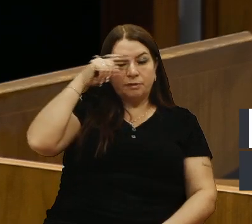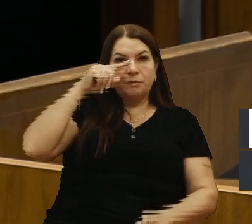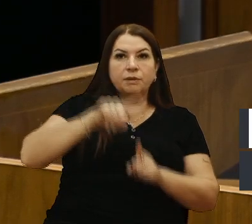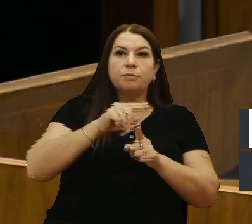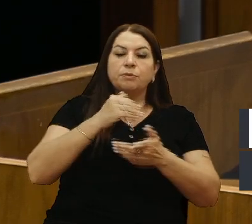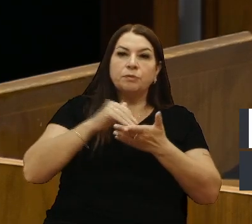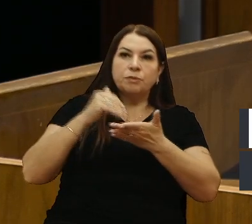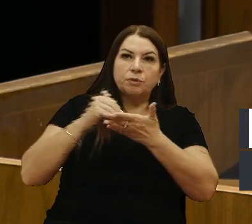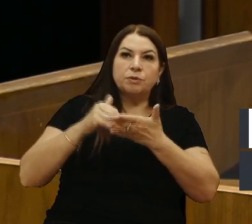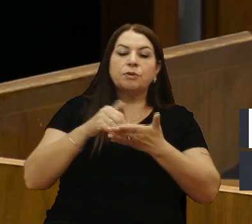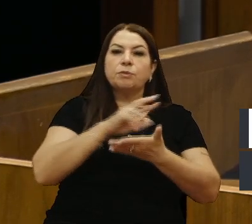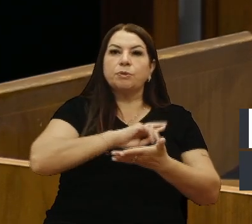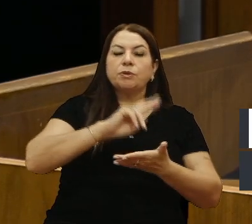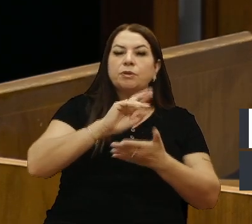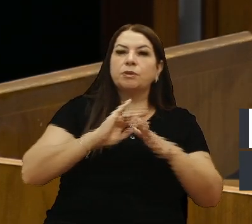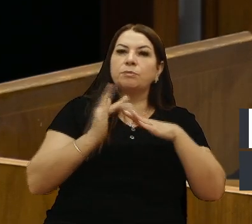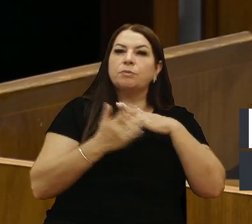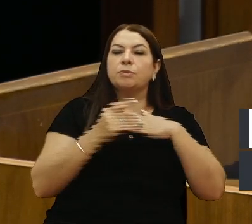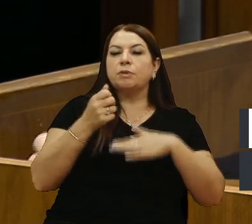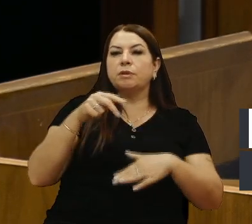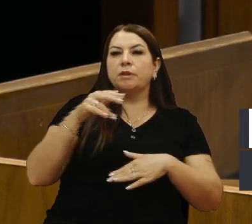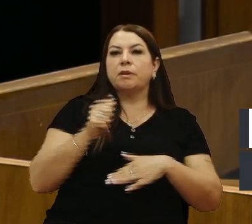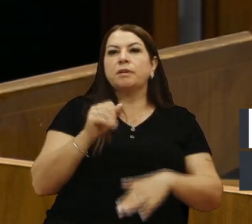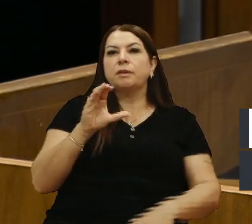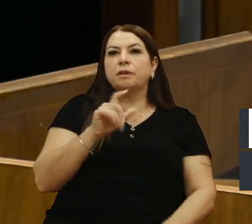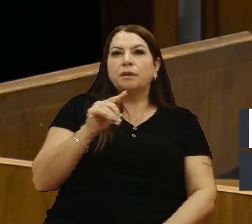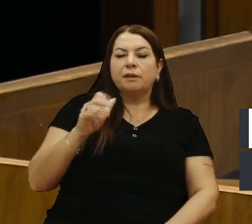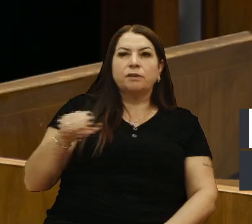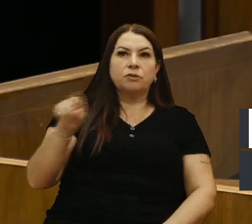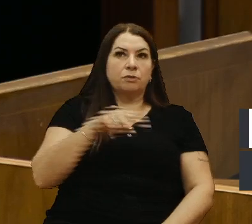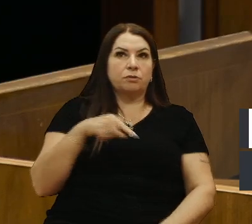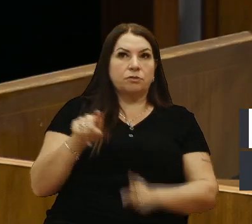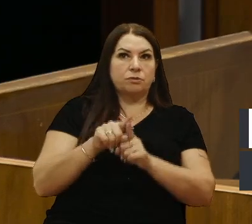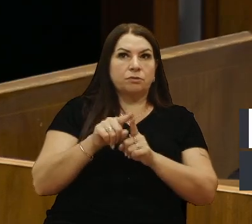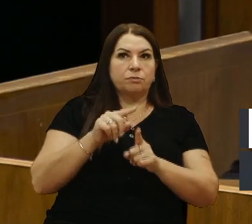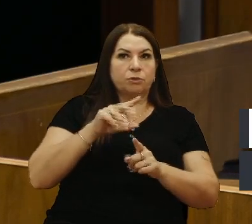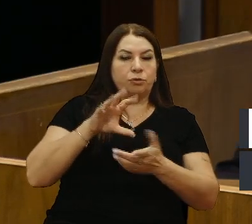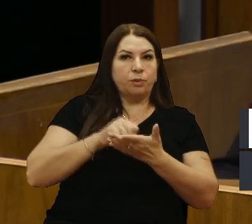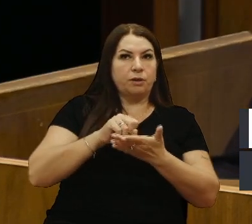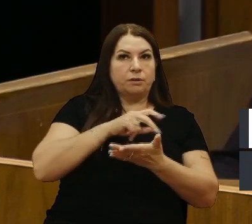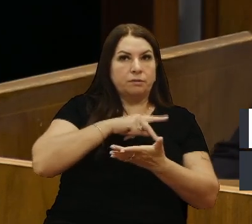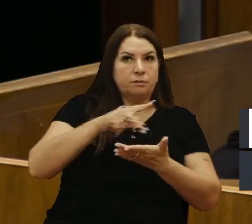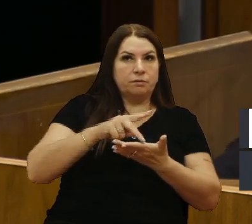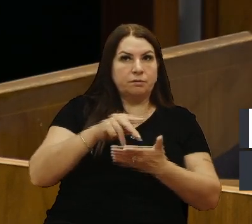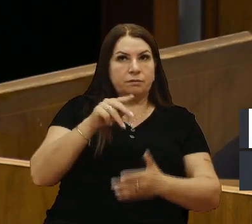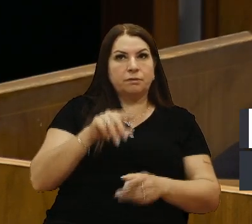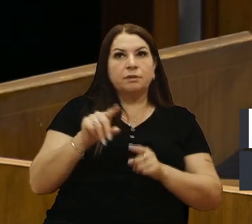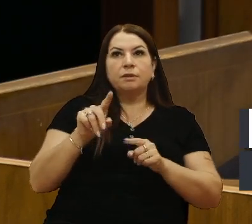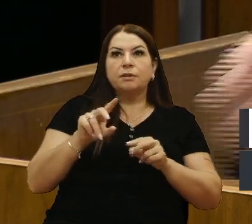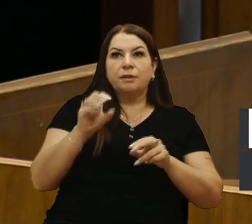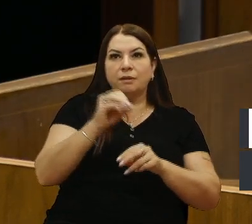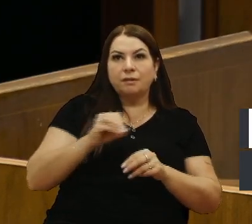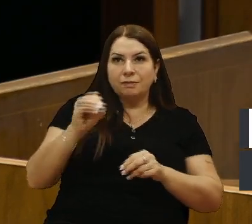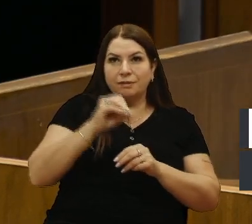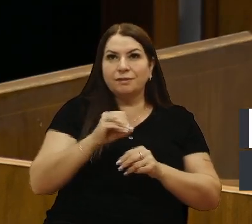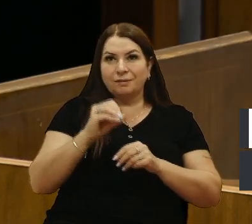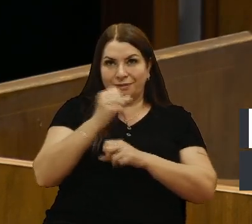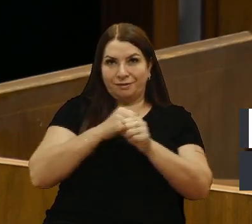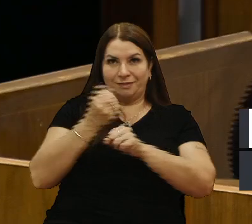secretário, e a professora Ana Cláudia também teve que se ausentar, e eu assumi a presidência do CMD a partir de meados de outubro do ano